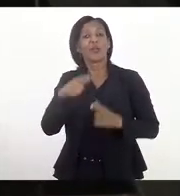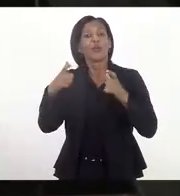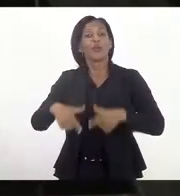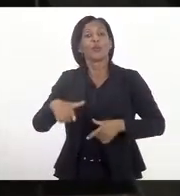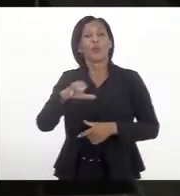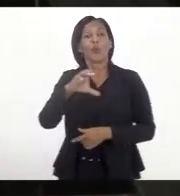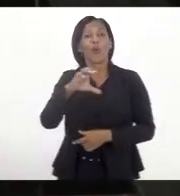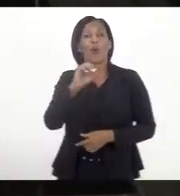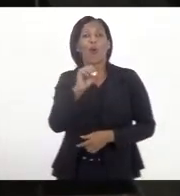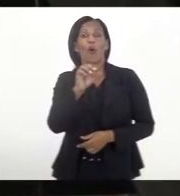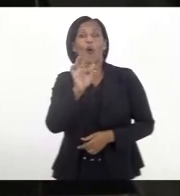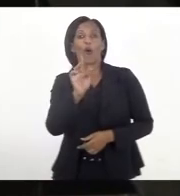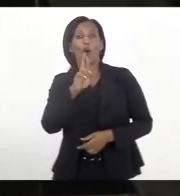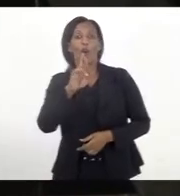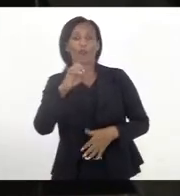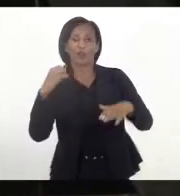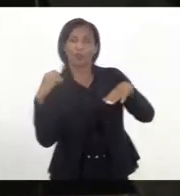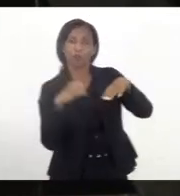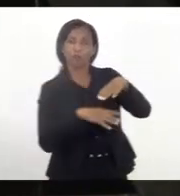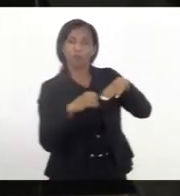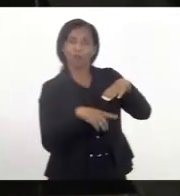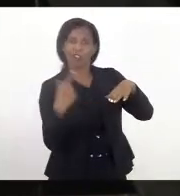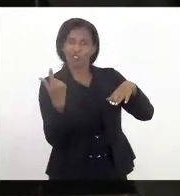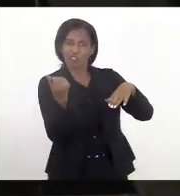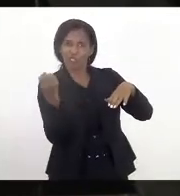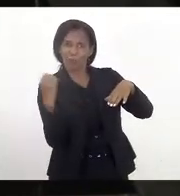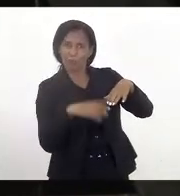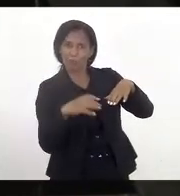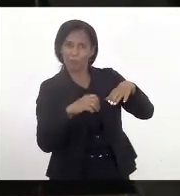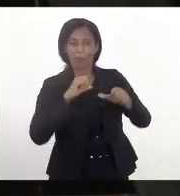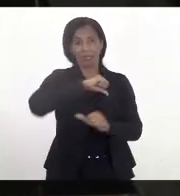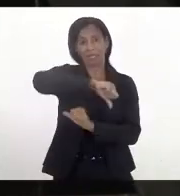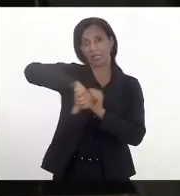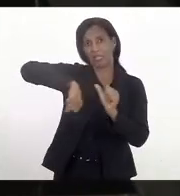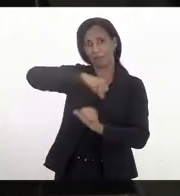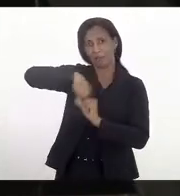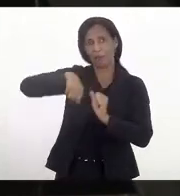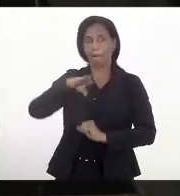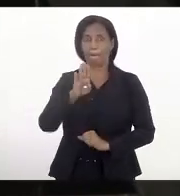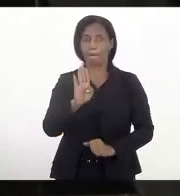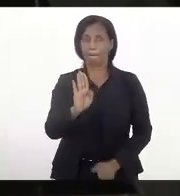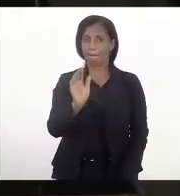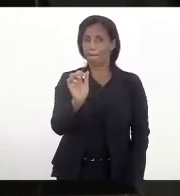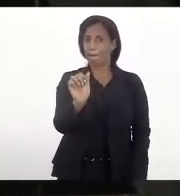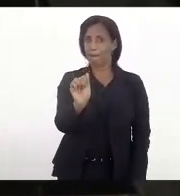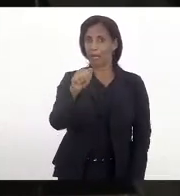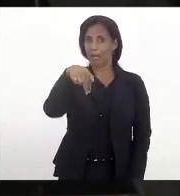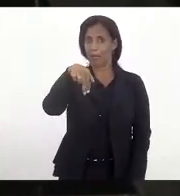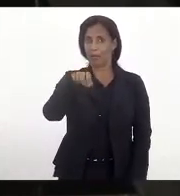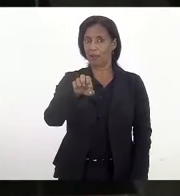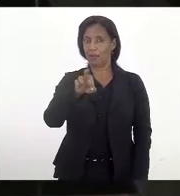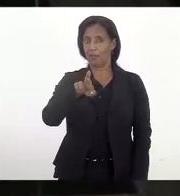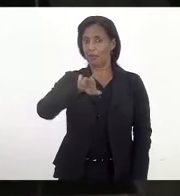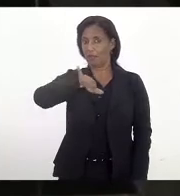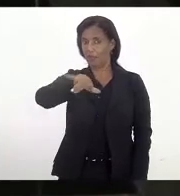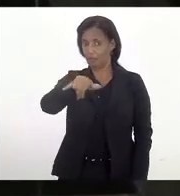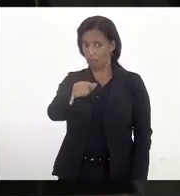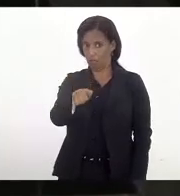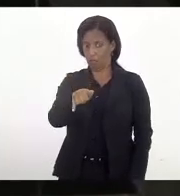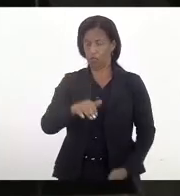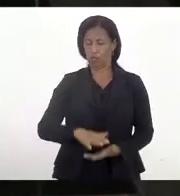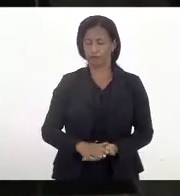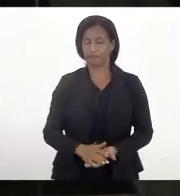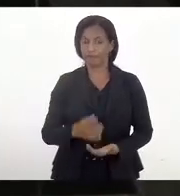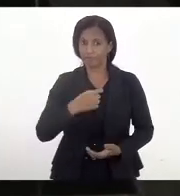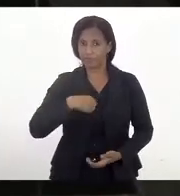pede que depois virou Banestes eu tô rememorando é porque